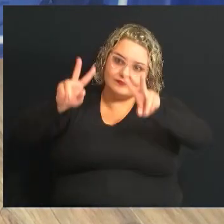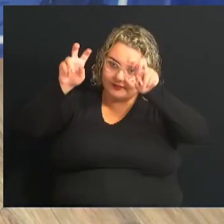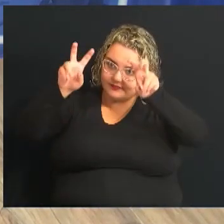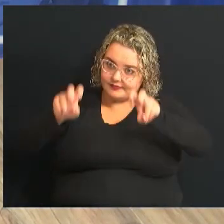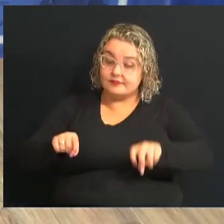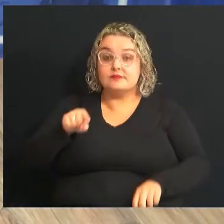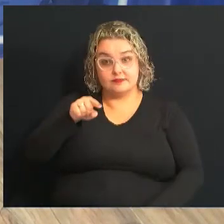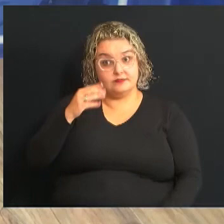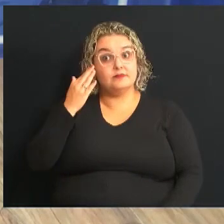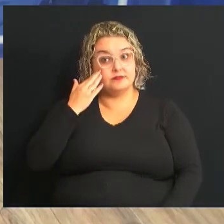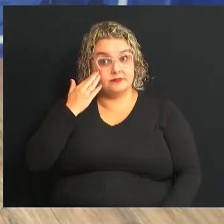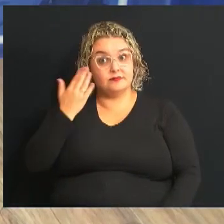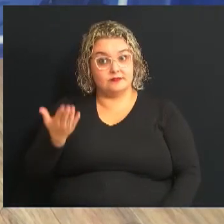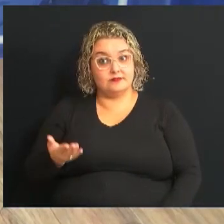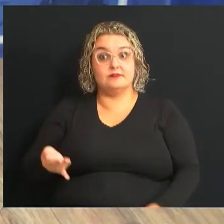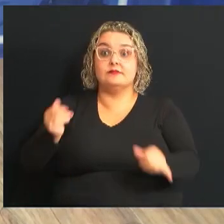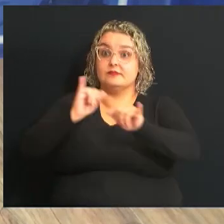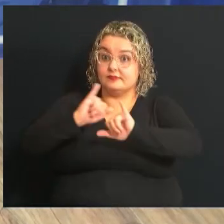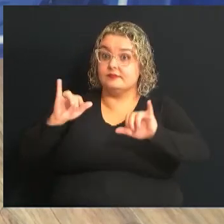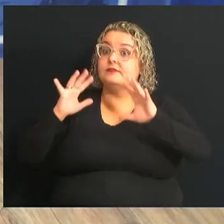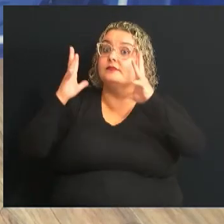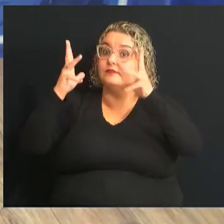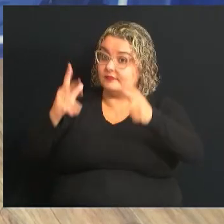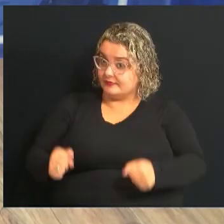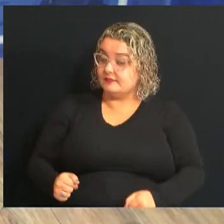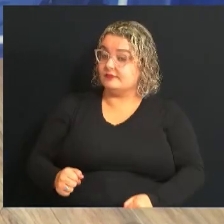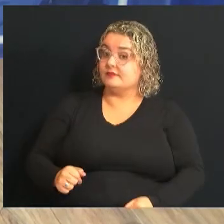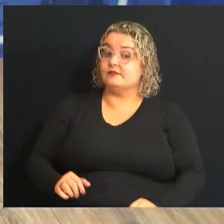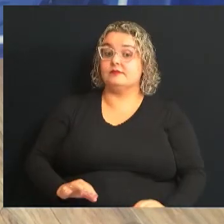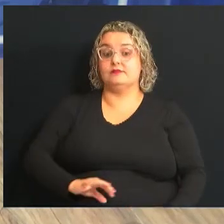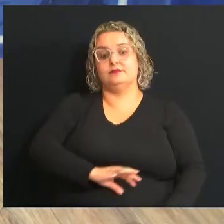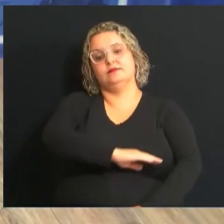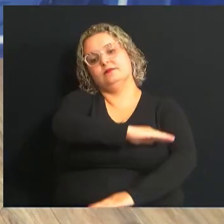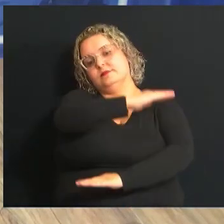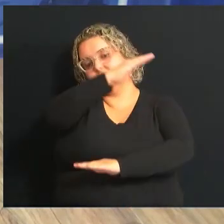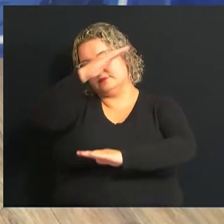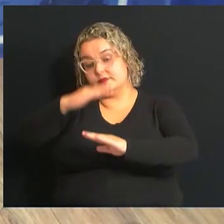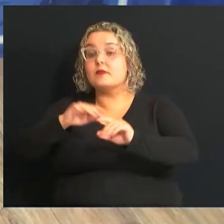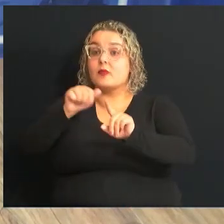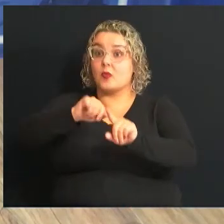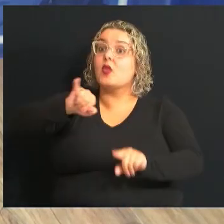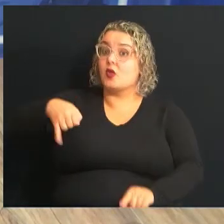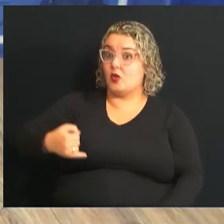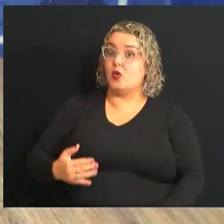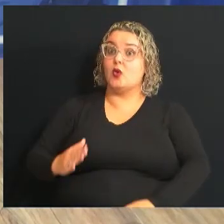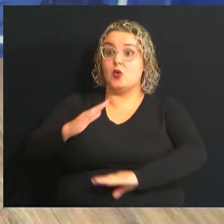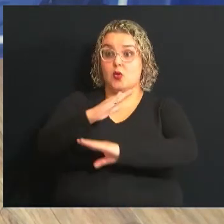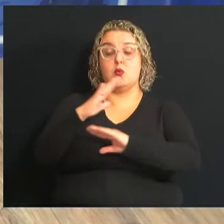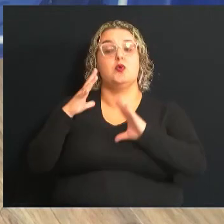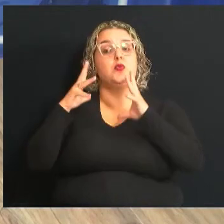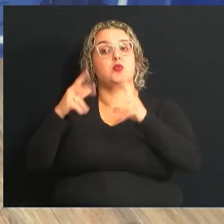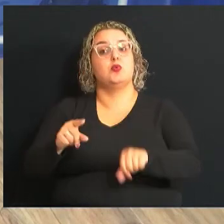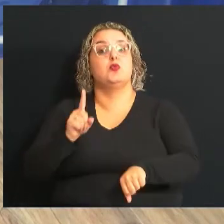já sabe, hein? Avisa todo mundo aí, durante todo este mês de janeiro é o nosso Câmara Total a